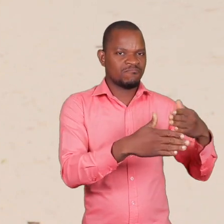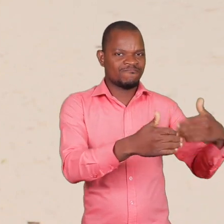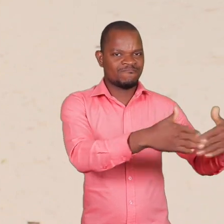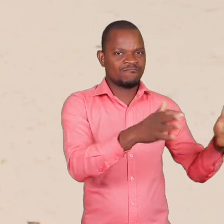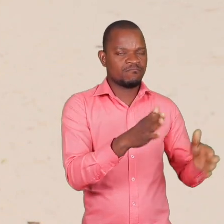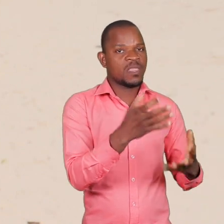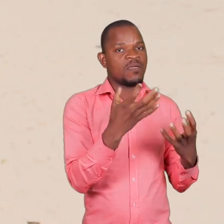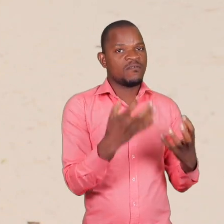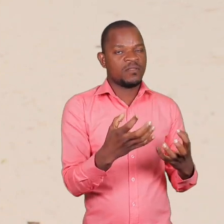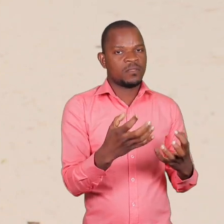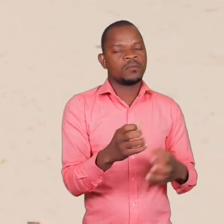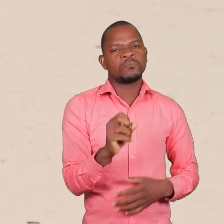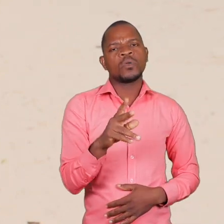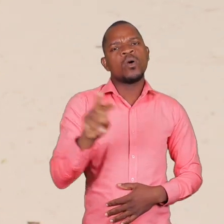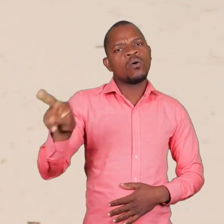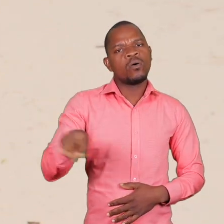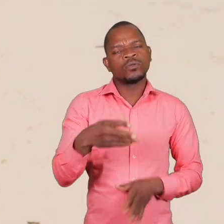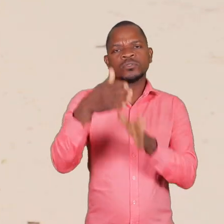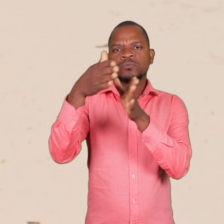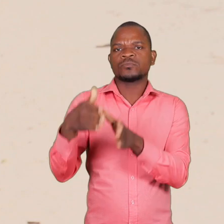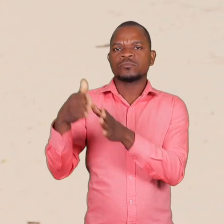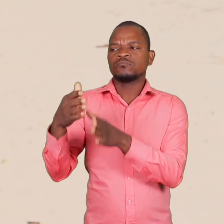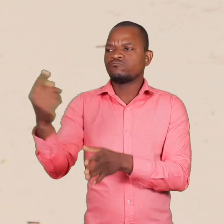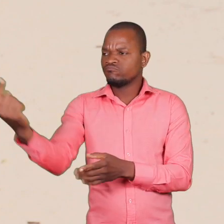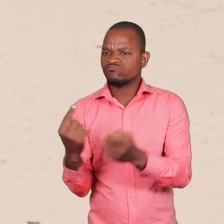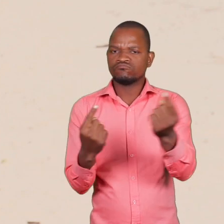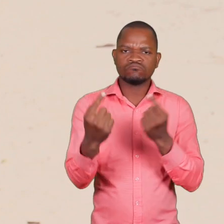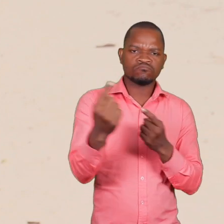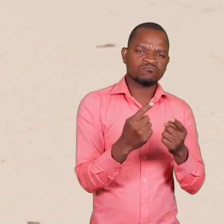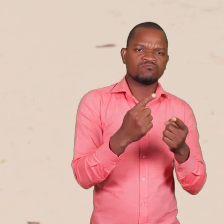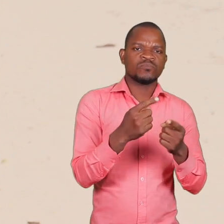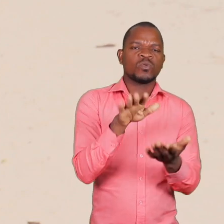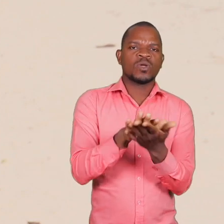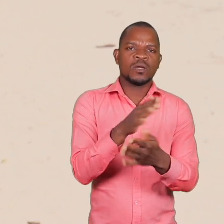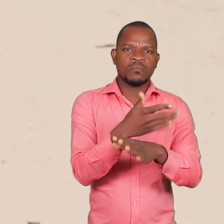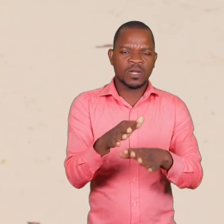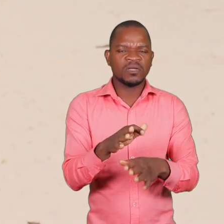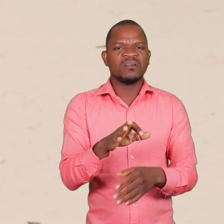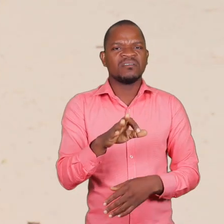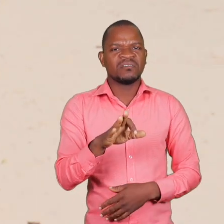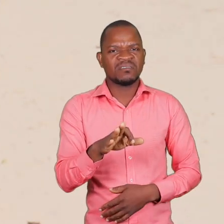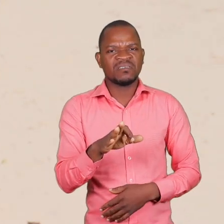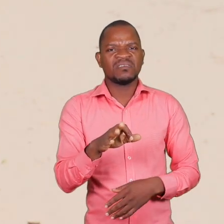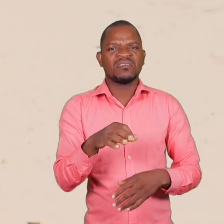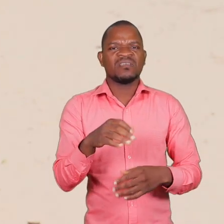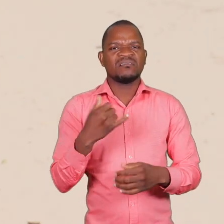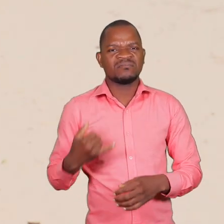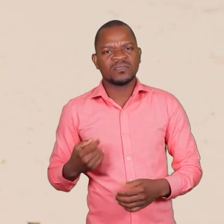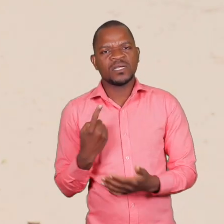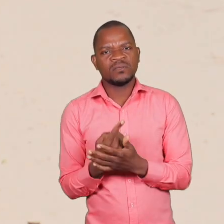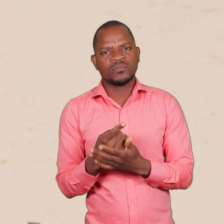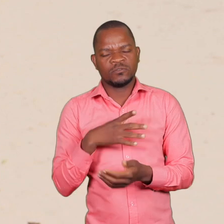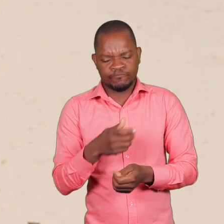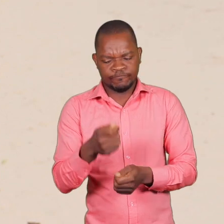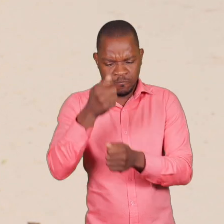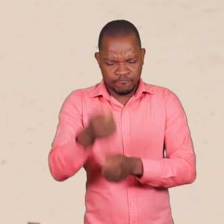que as outras pessoas, quando vêm fazer necessidade maior, pelo menos que levassem enxada,